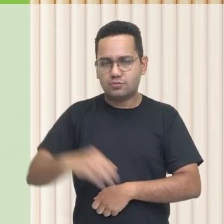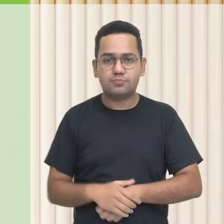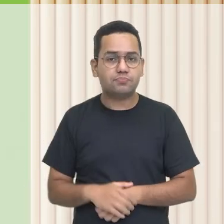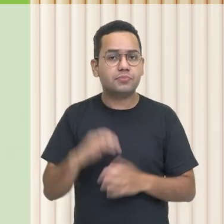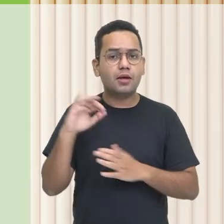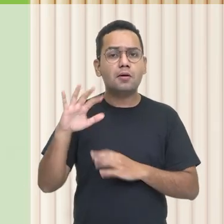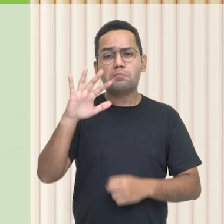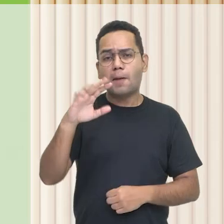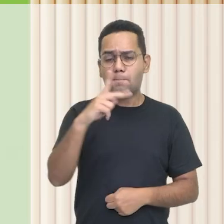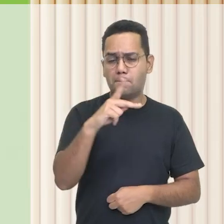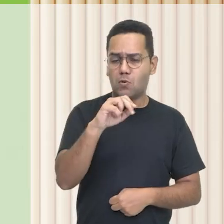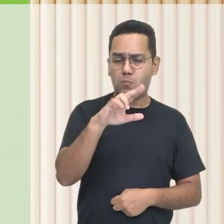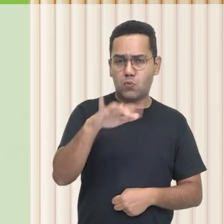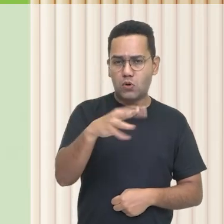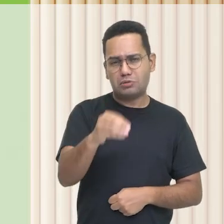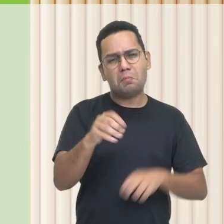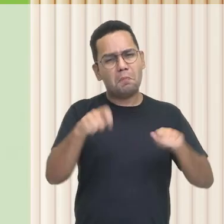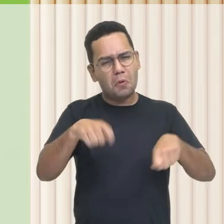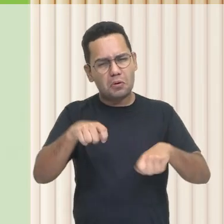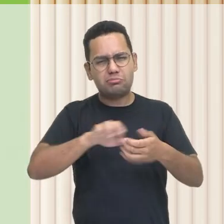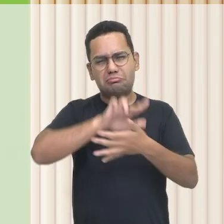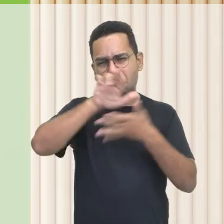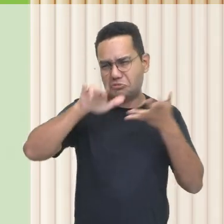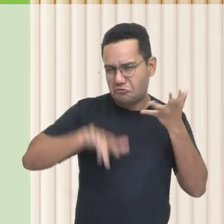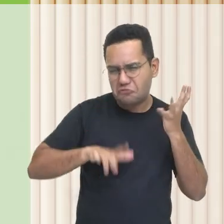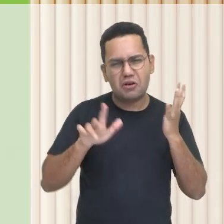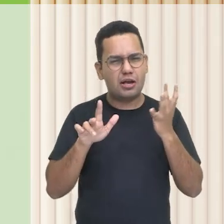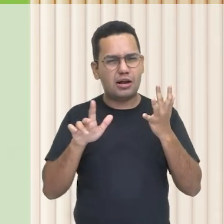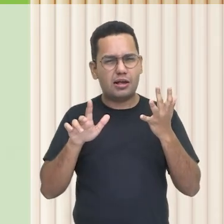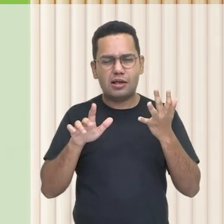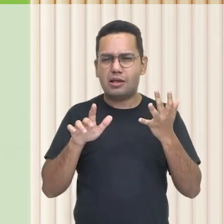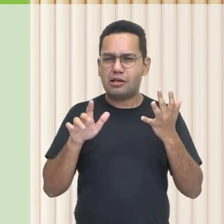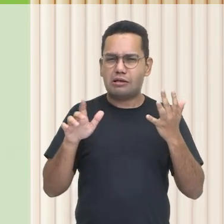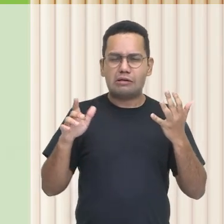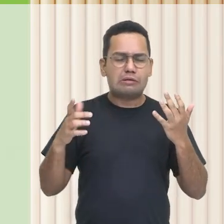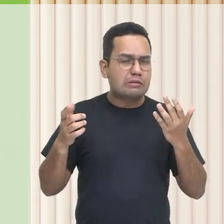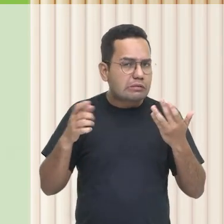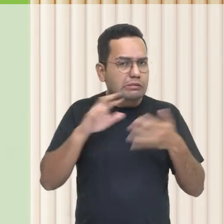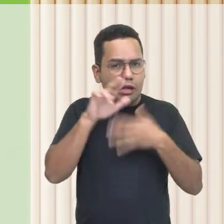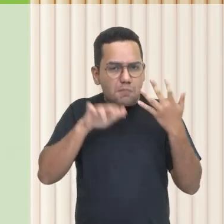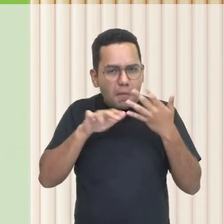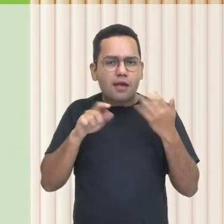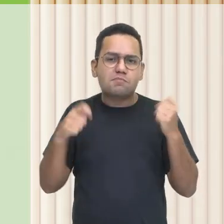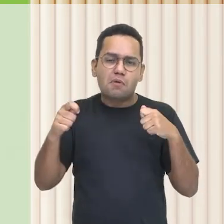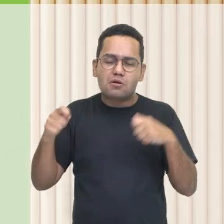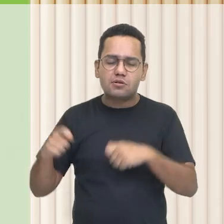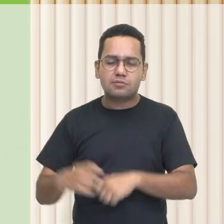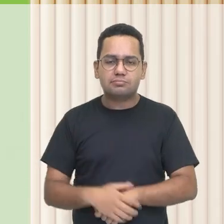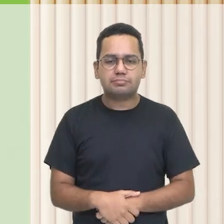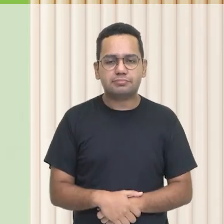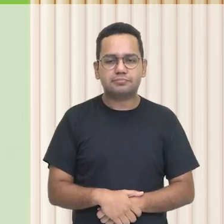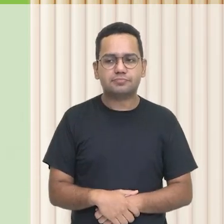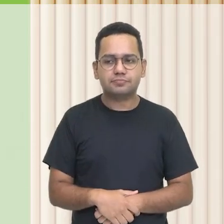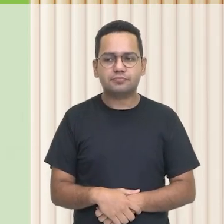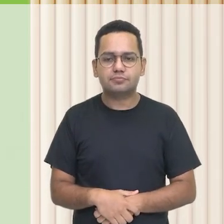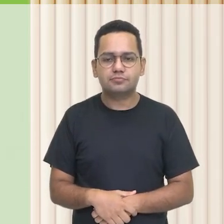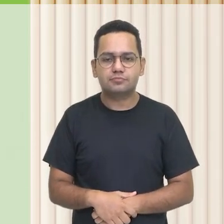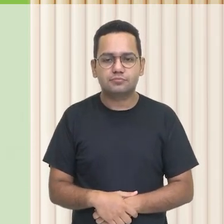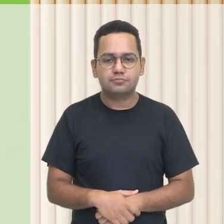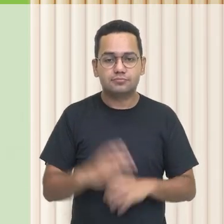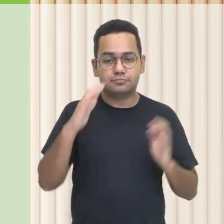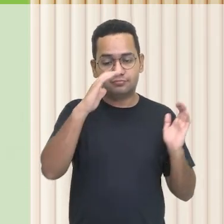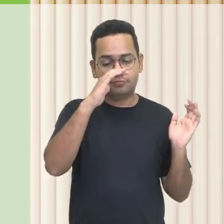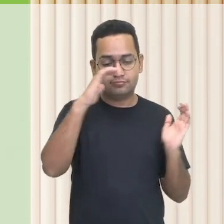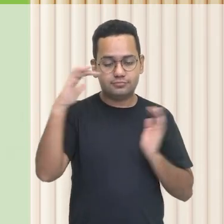diferentes vão compor a comunidades e assim sucessivamente como eu apresentei para vocês né Nós vamos a partir de